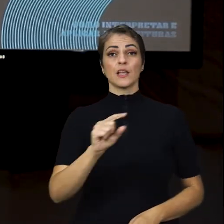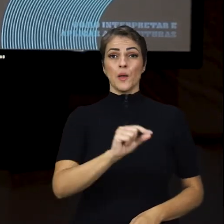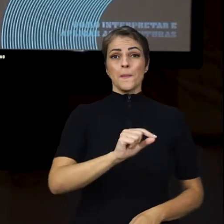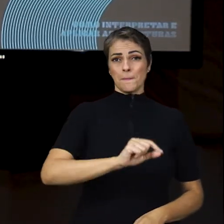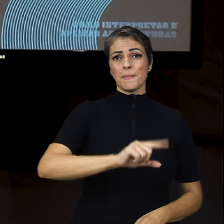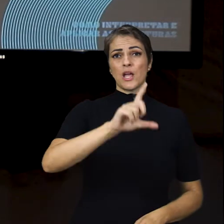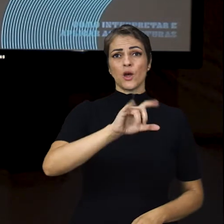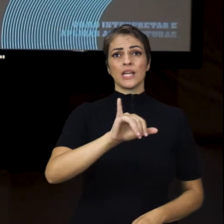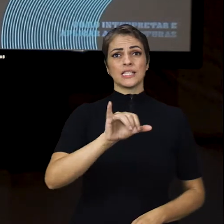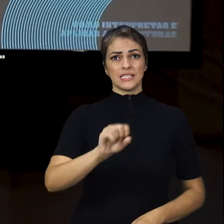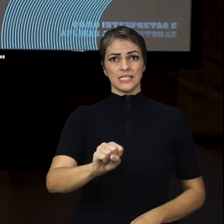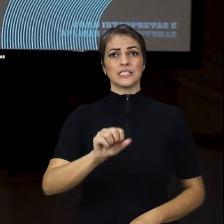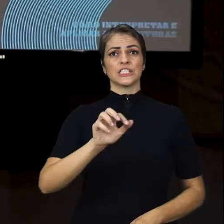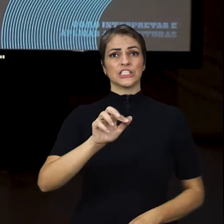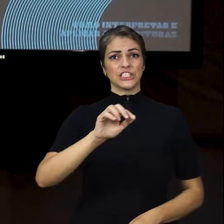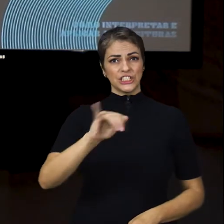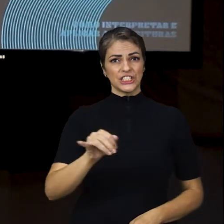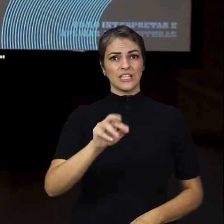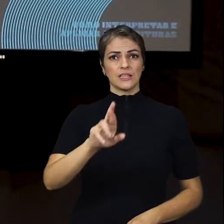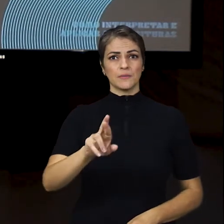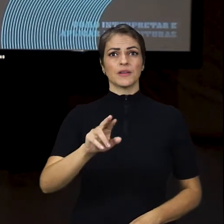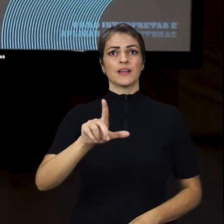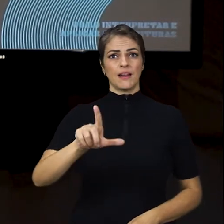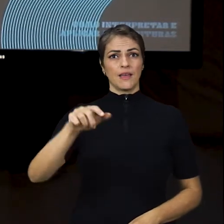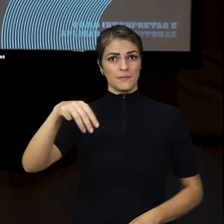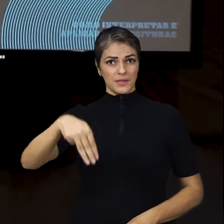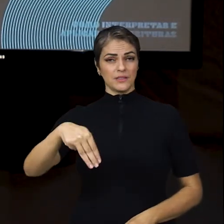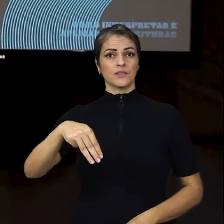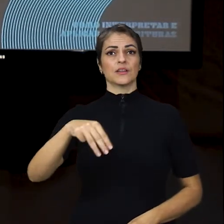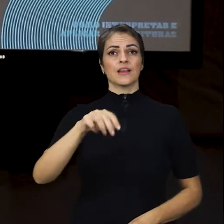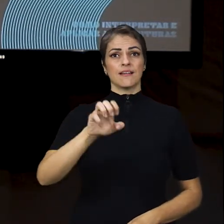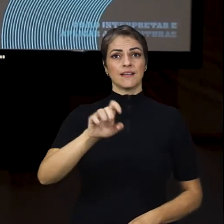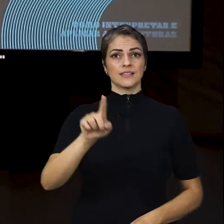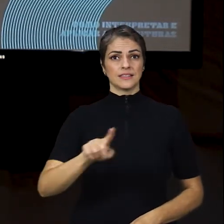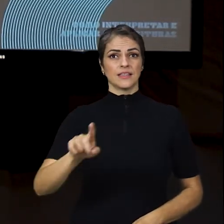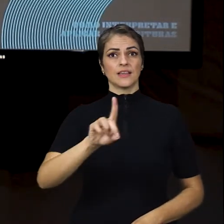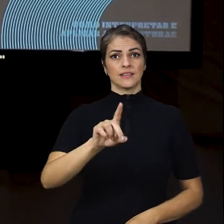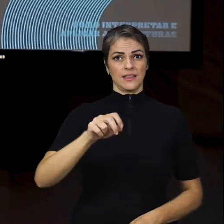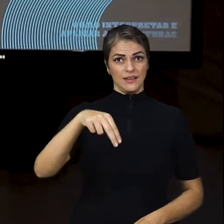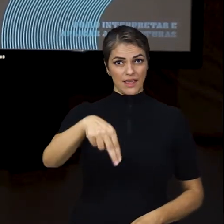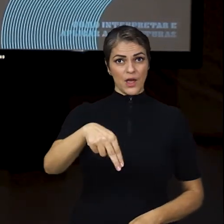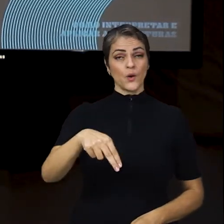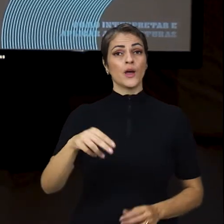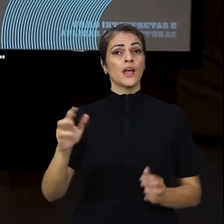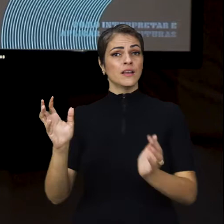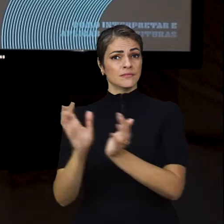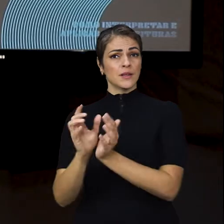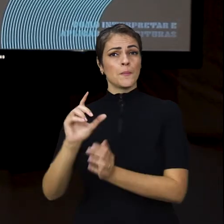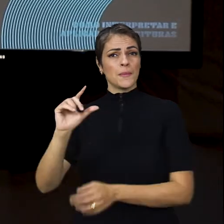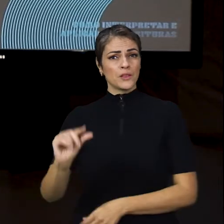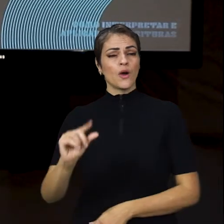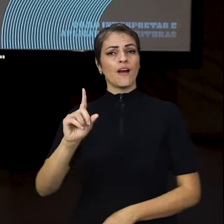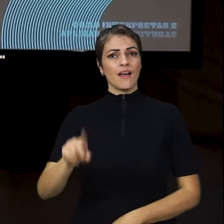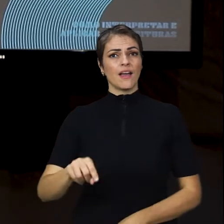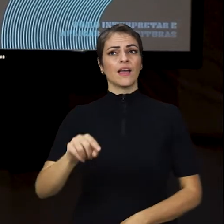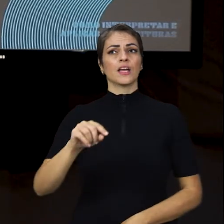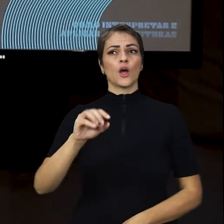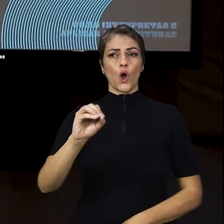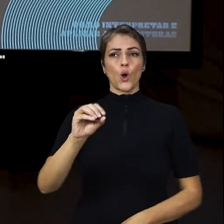maiores Isaías, Jeremias, Lamentações, Ezequiel e Daniel, são 5, e depois nós temos os menores de Oséias